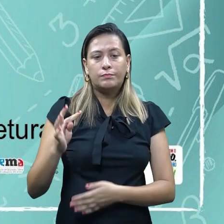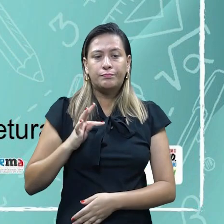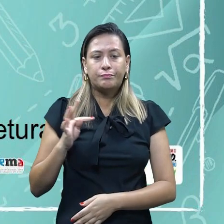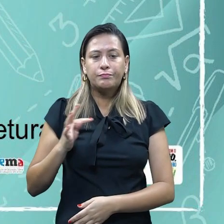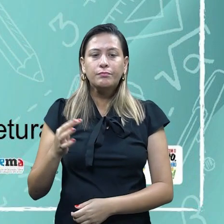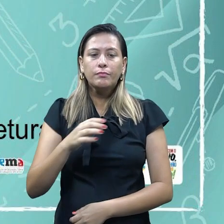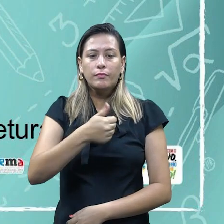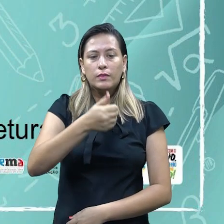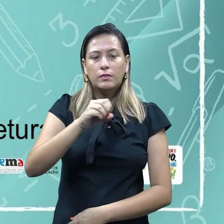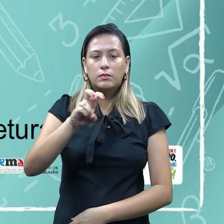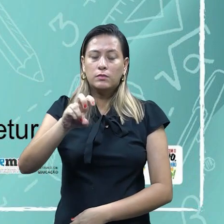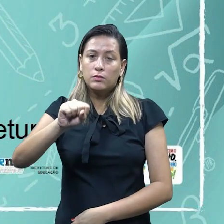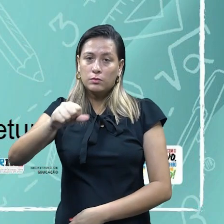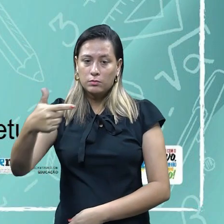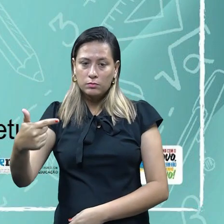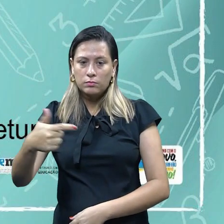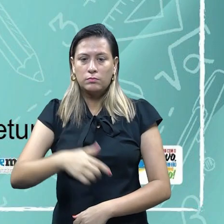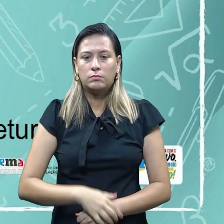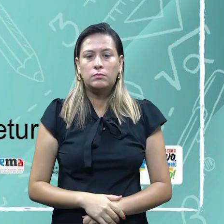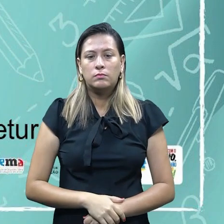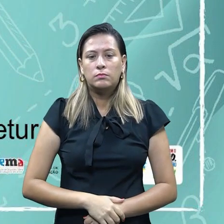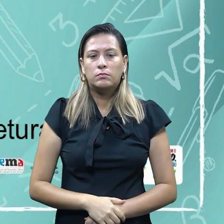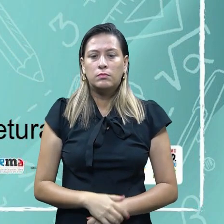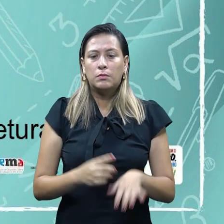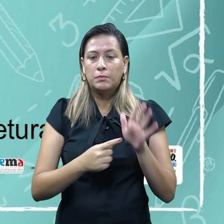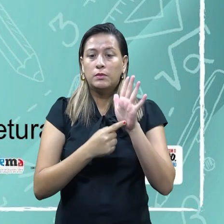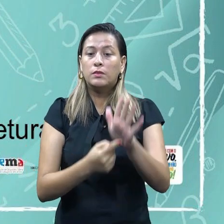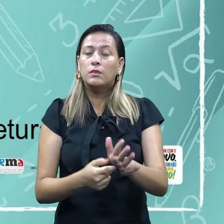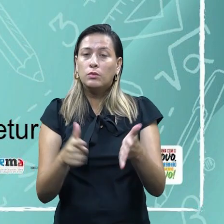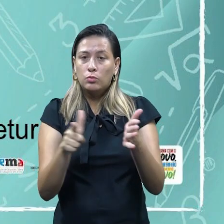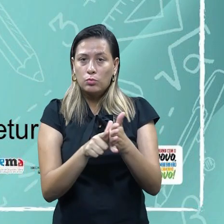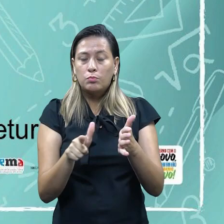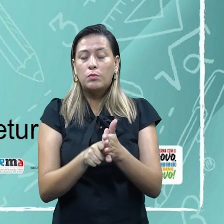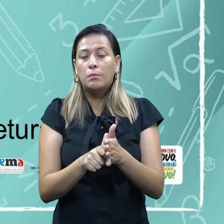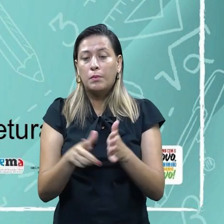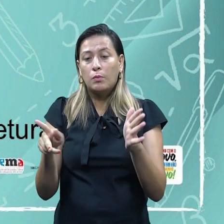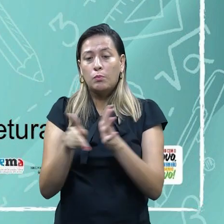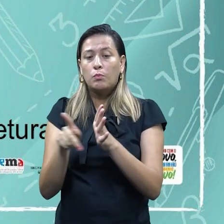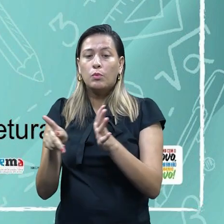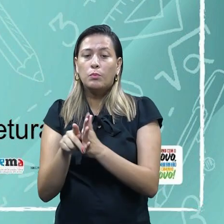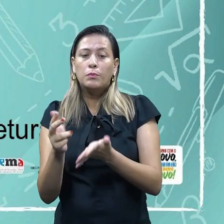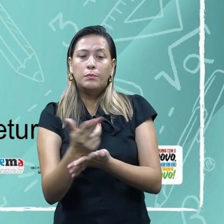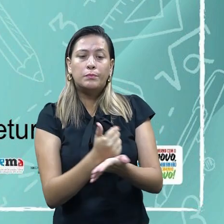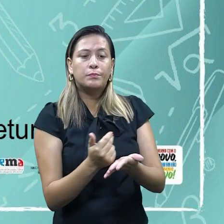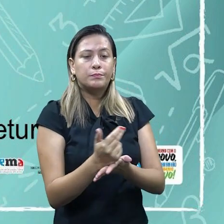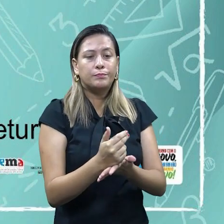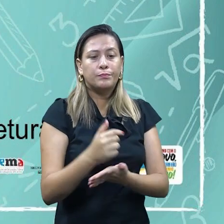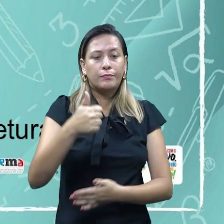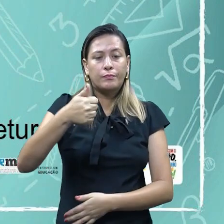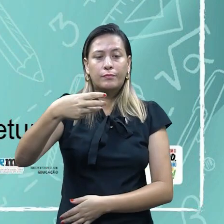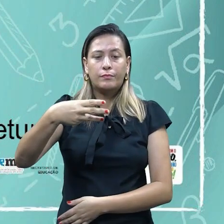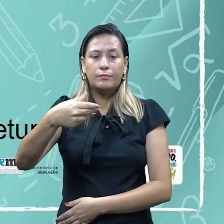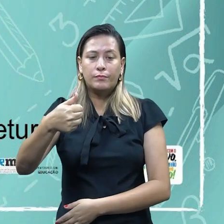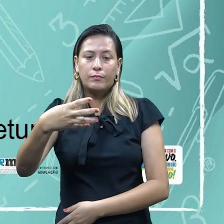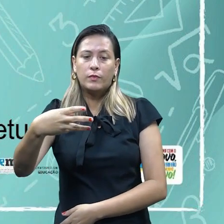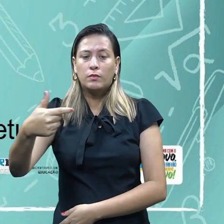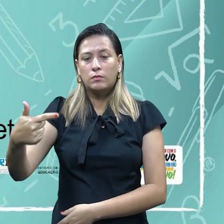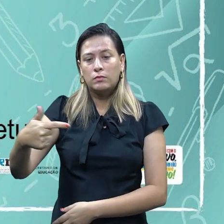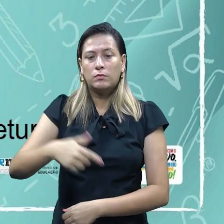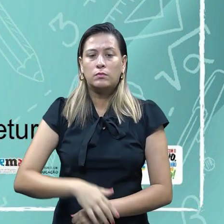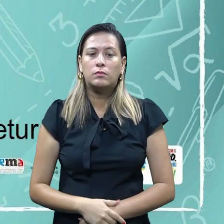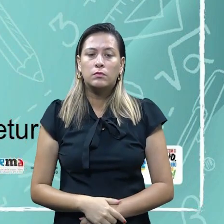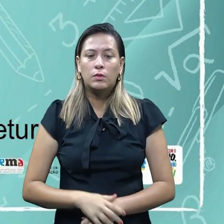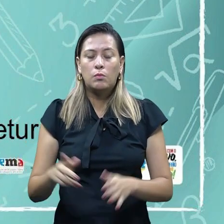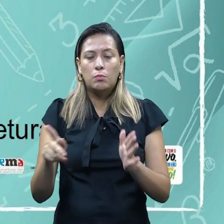NBR 10582, representação da folha para desenho. NBR